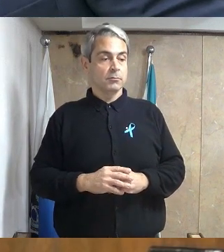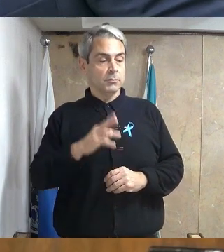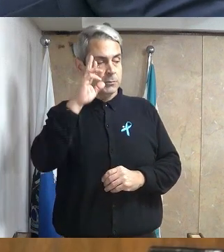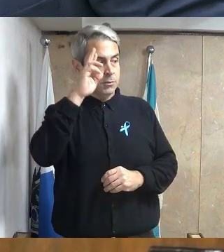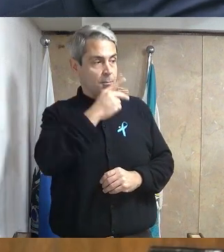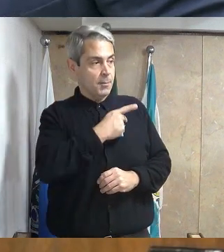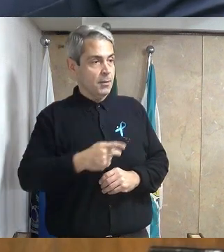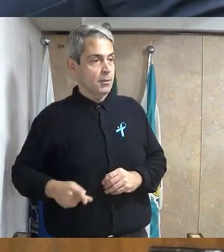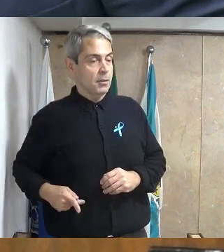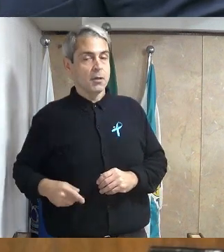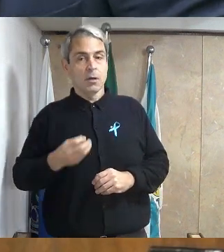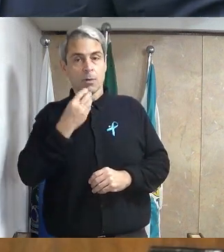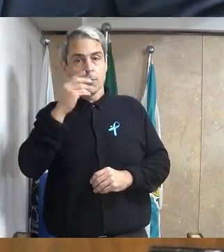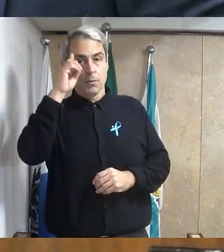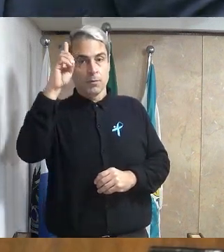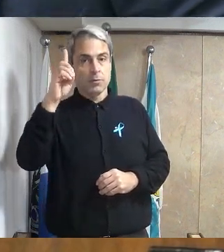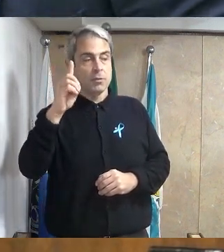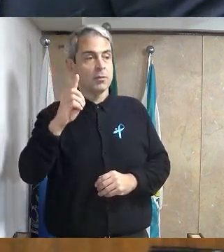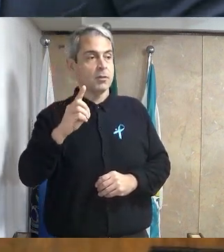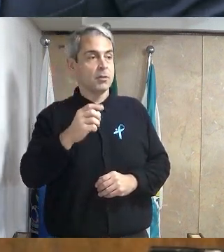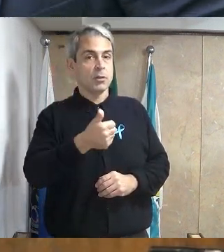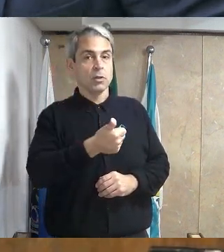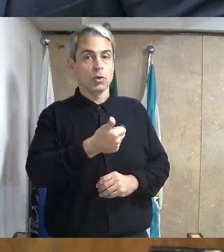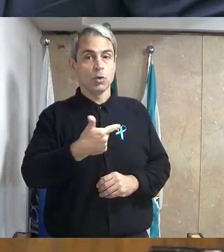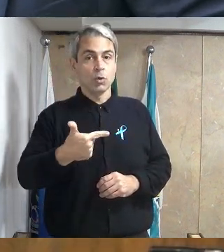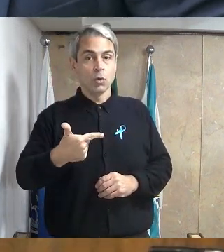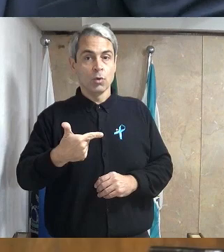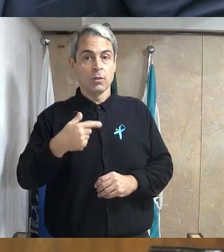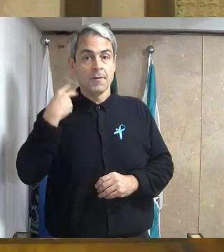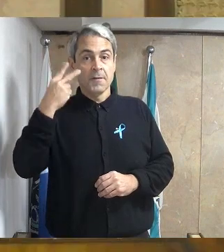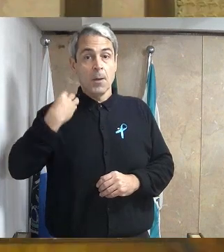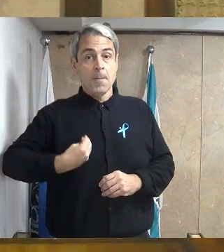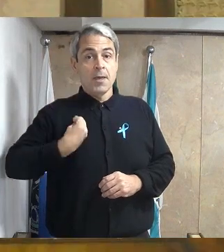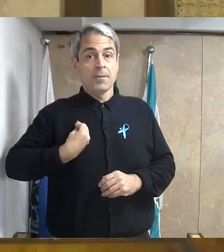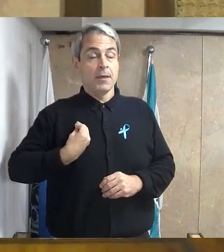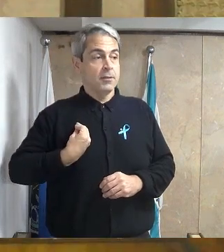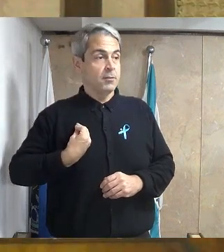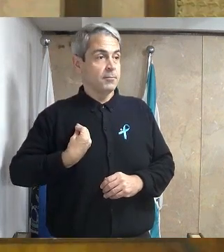Senhor presidente, bom dia. 12 presenças em plenário.